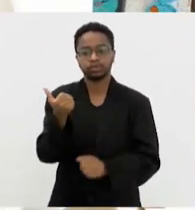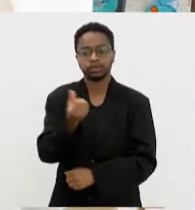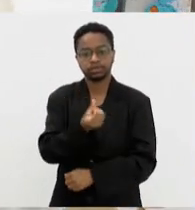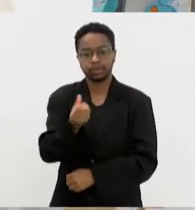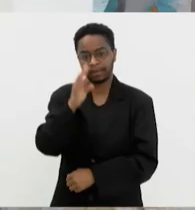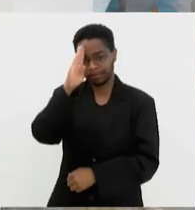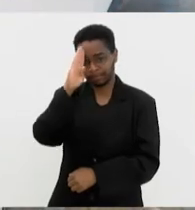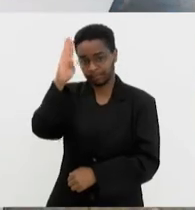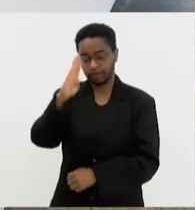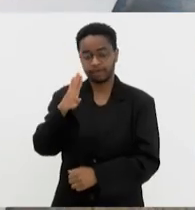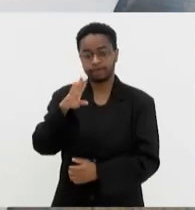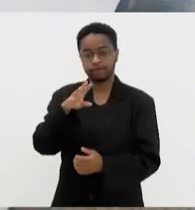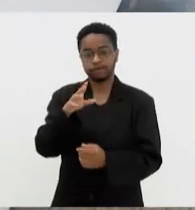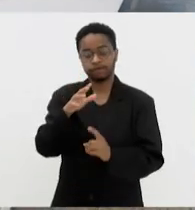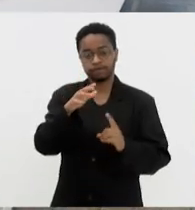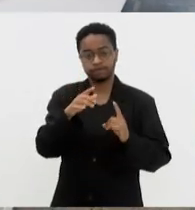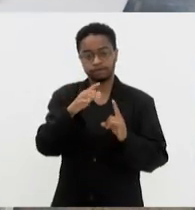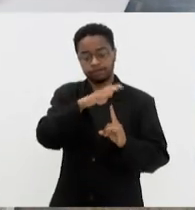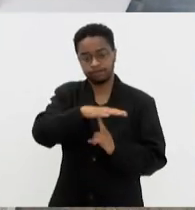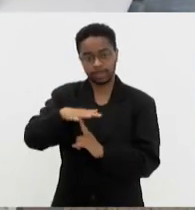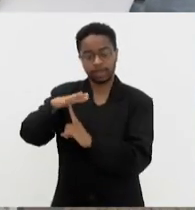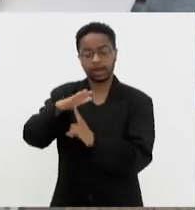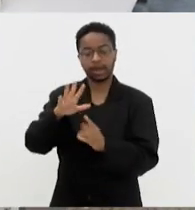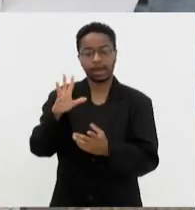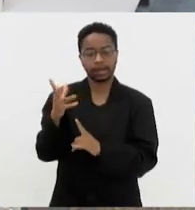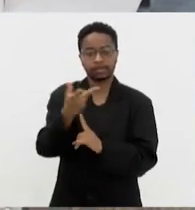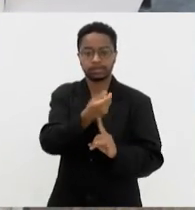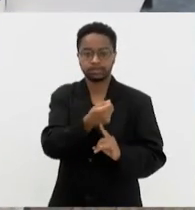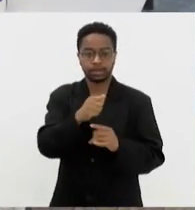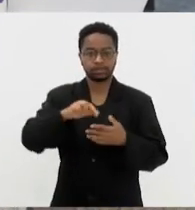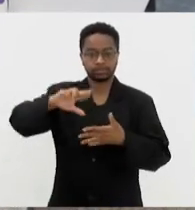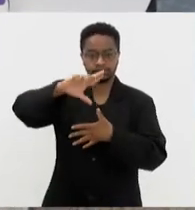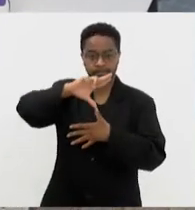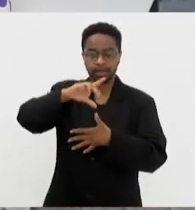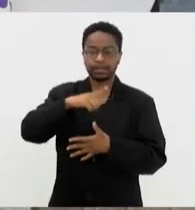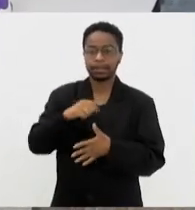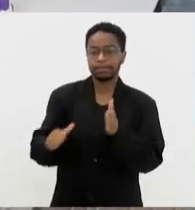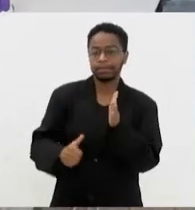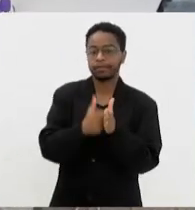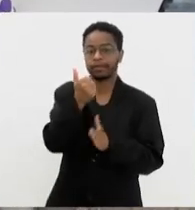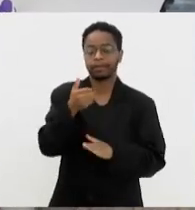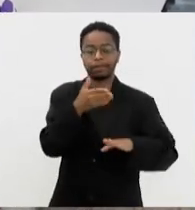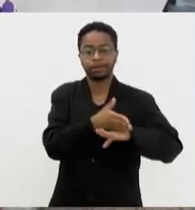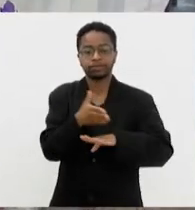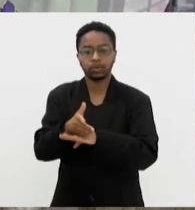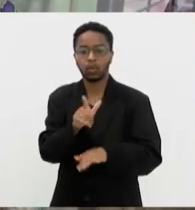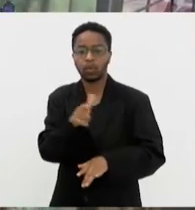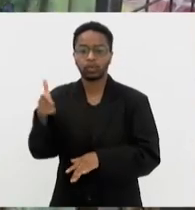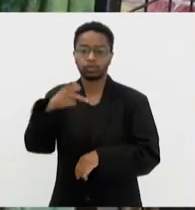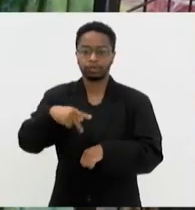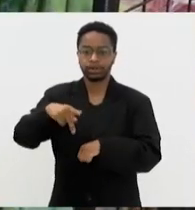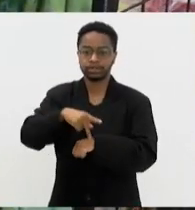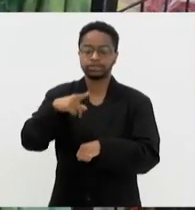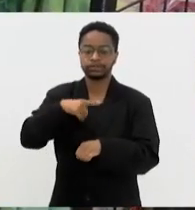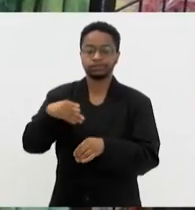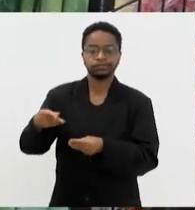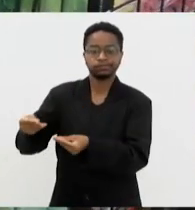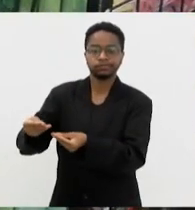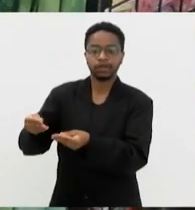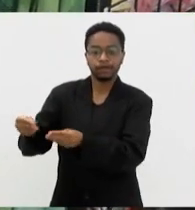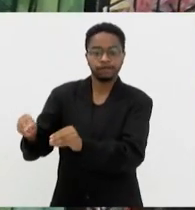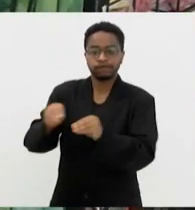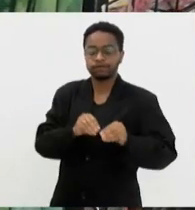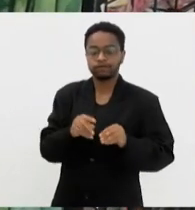maior feira de artesanato da América Latina, que pela primeira vez terá participação internacional com a vinda de artesãos de